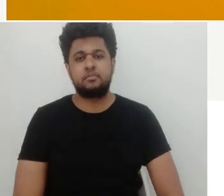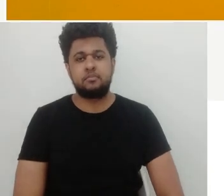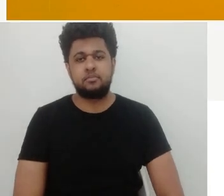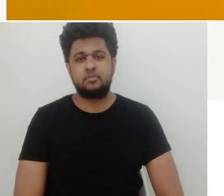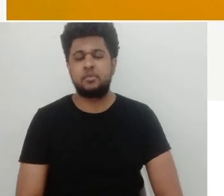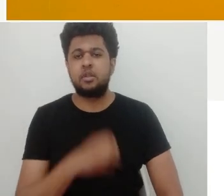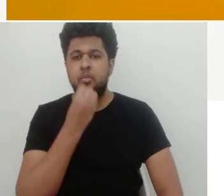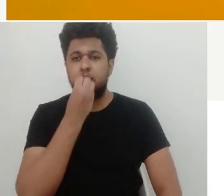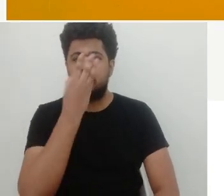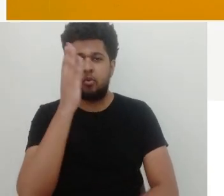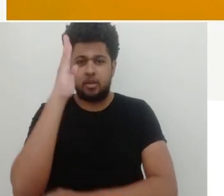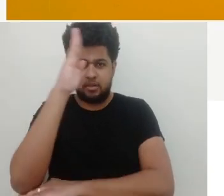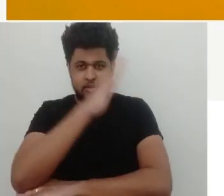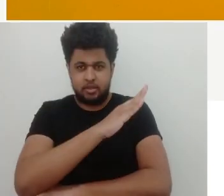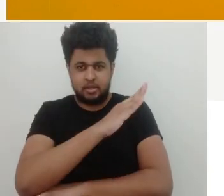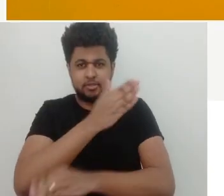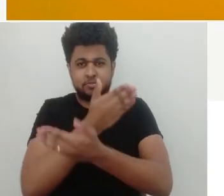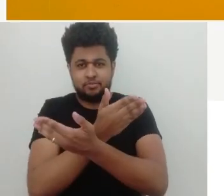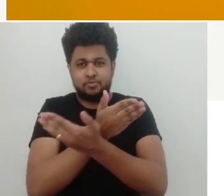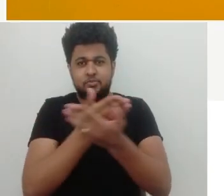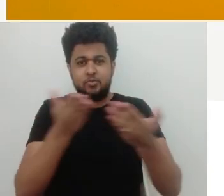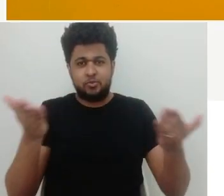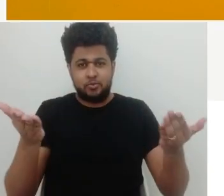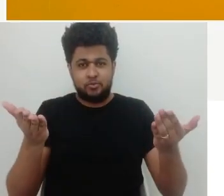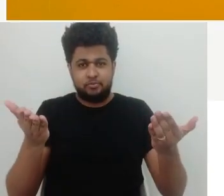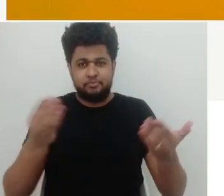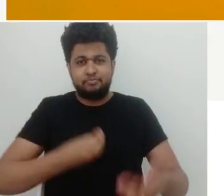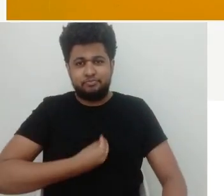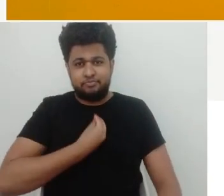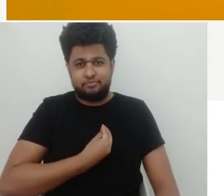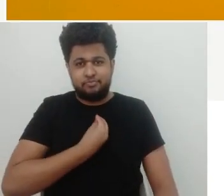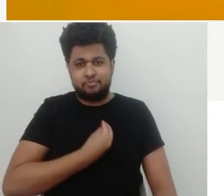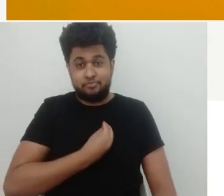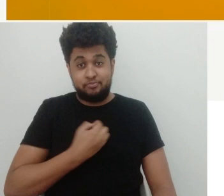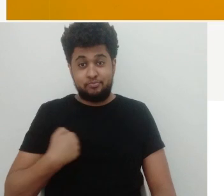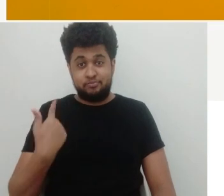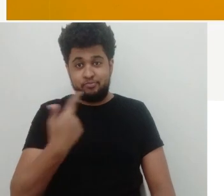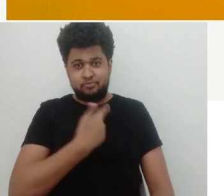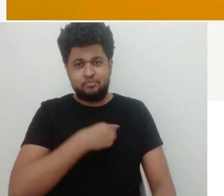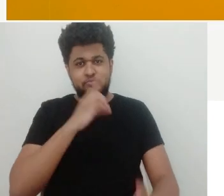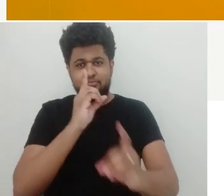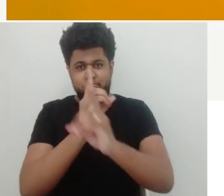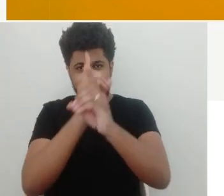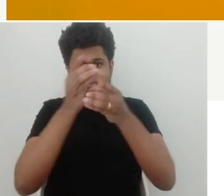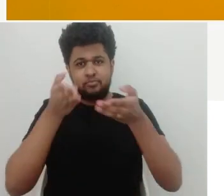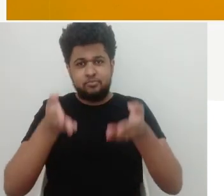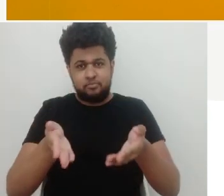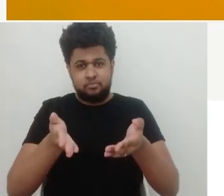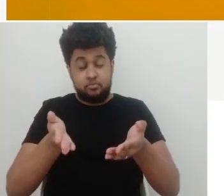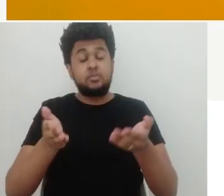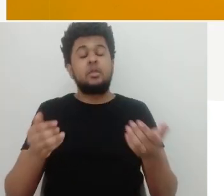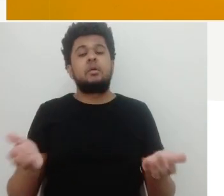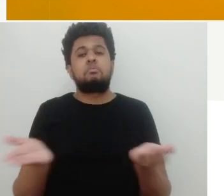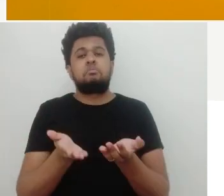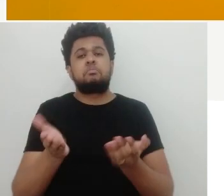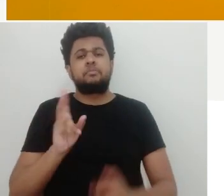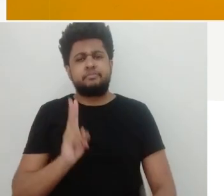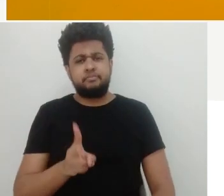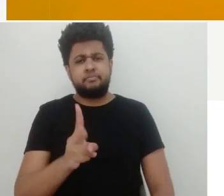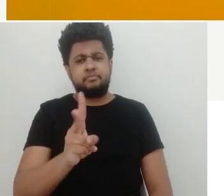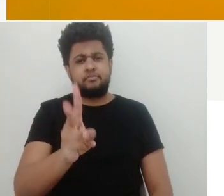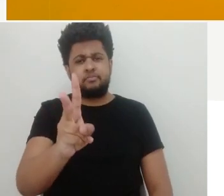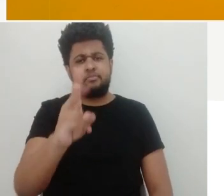Boa tarde a todos e todas que estão aqui conosco nesse encontro. Damos continuidade ao